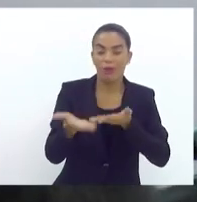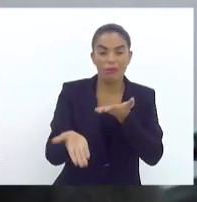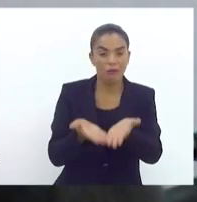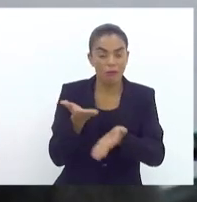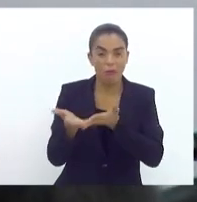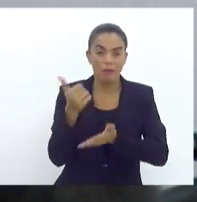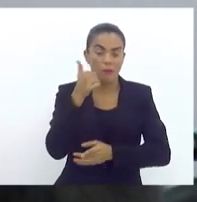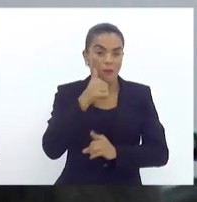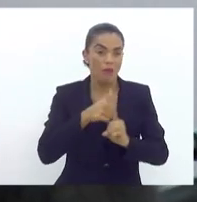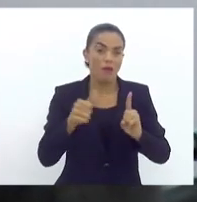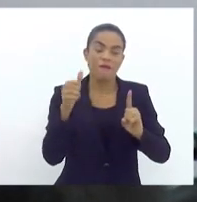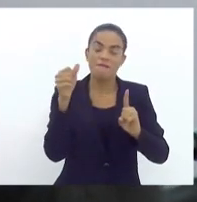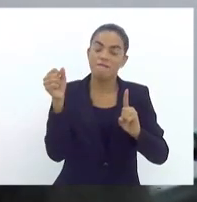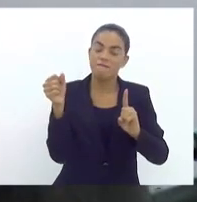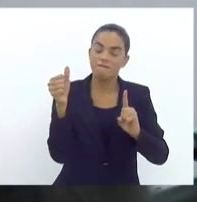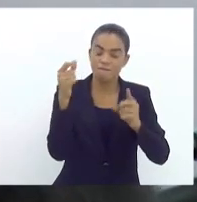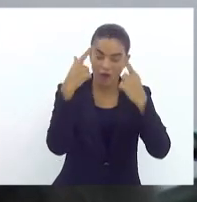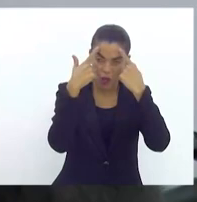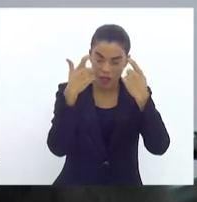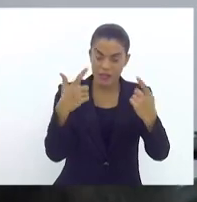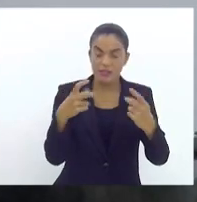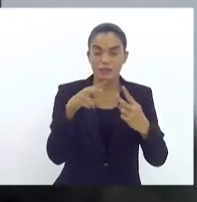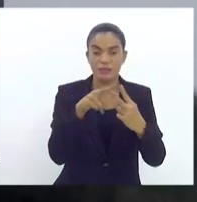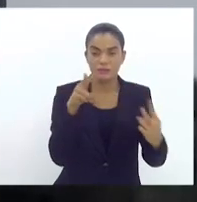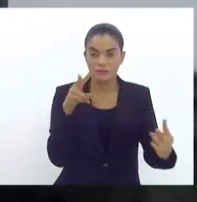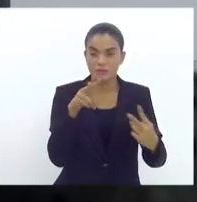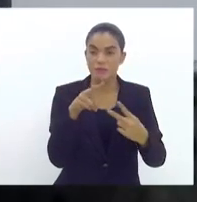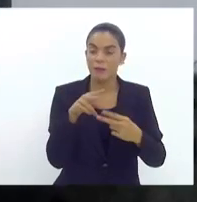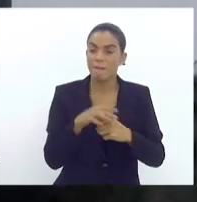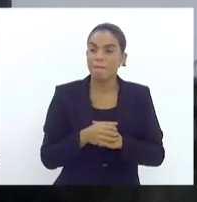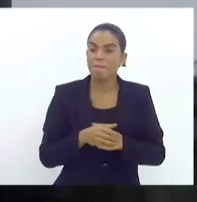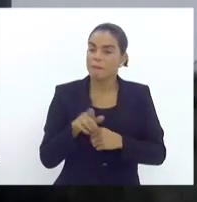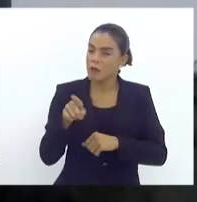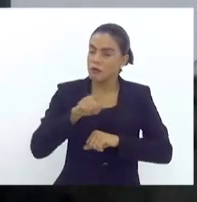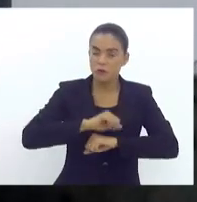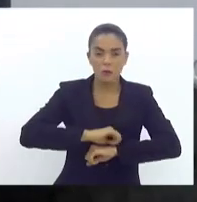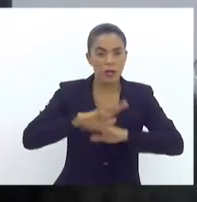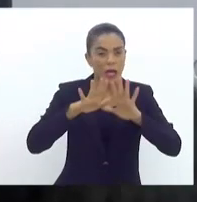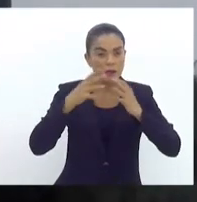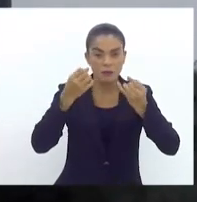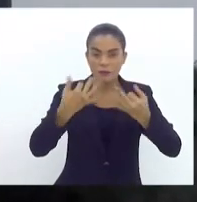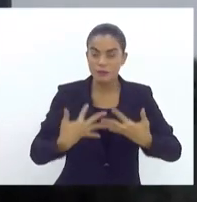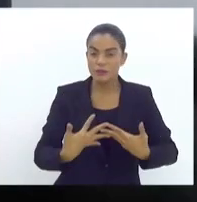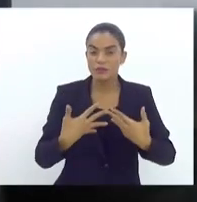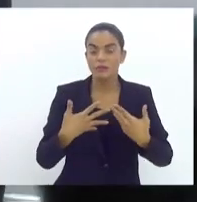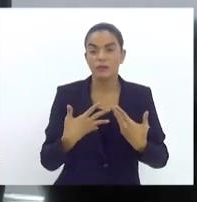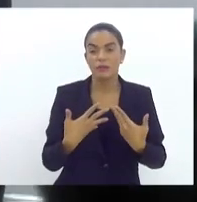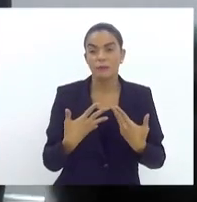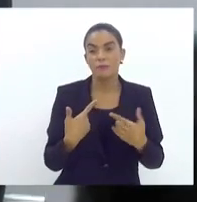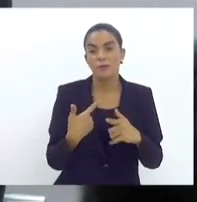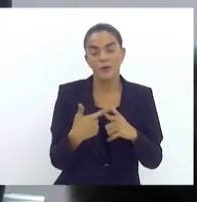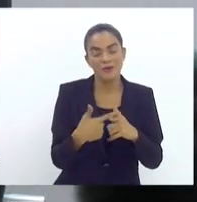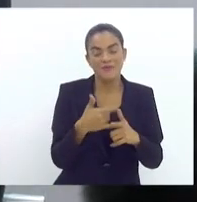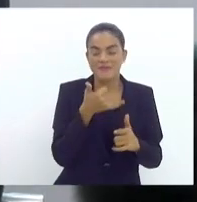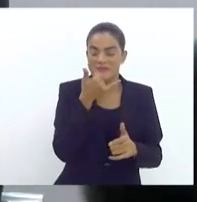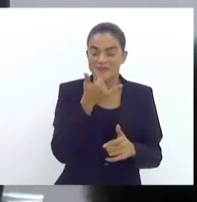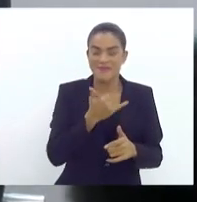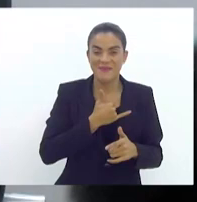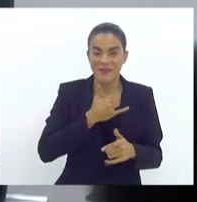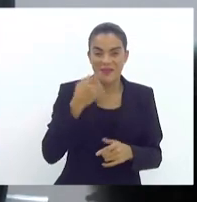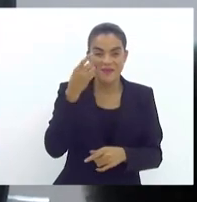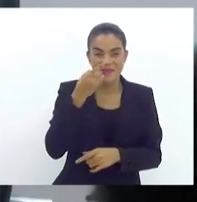vítima de violência cibernética e o senhor coloca com muita muita clareza que pelo menos os deputados não